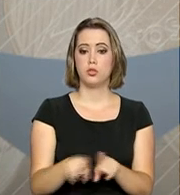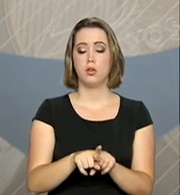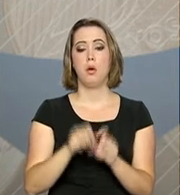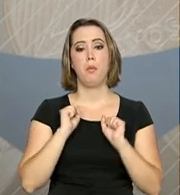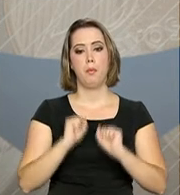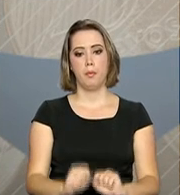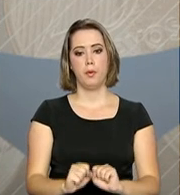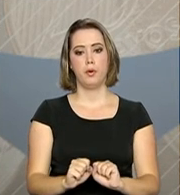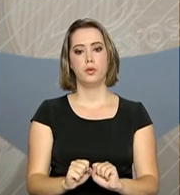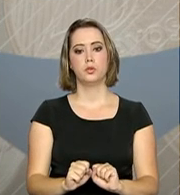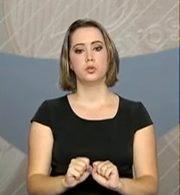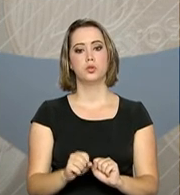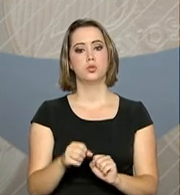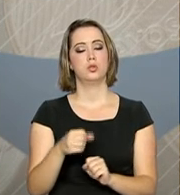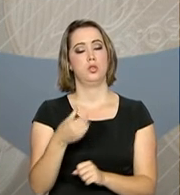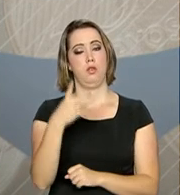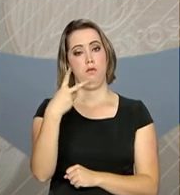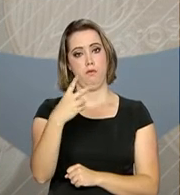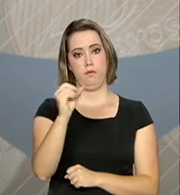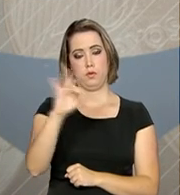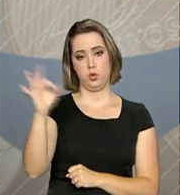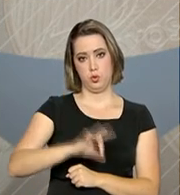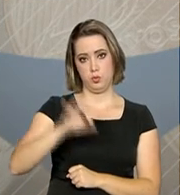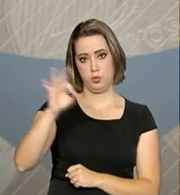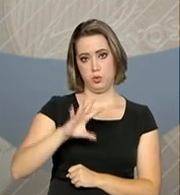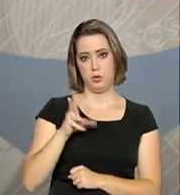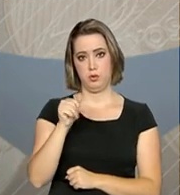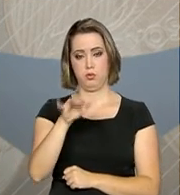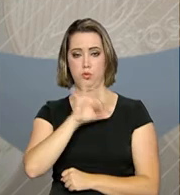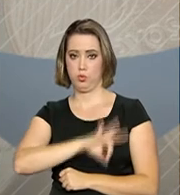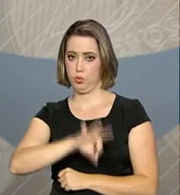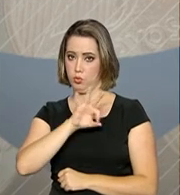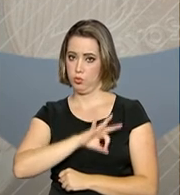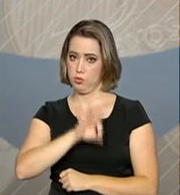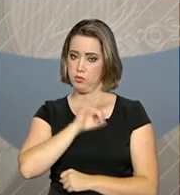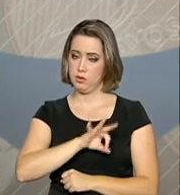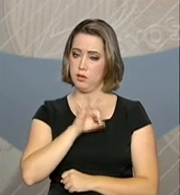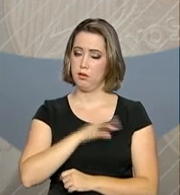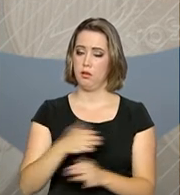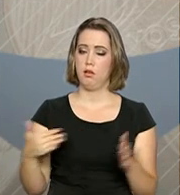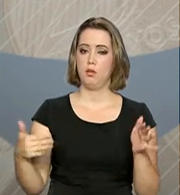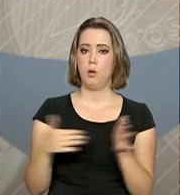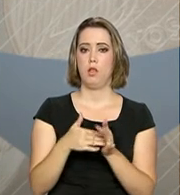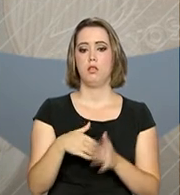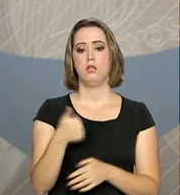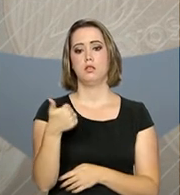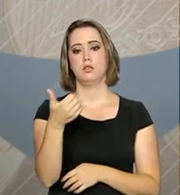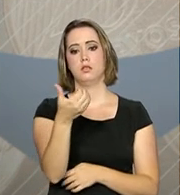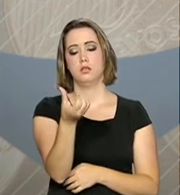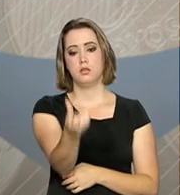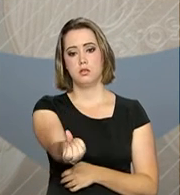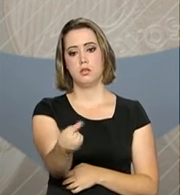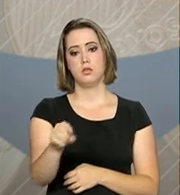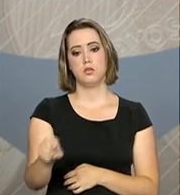vai poder deduzir 20% do valor dos rendimentos tributáveis até o limite de